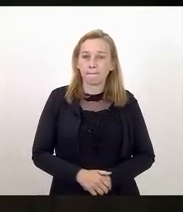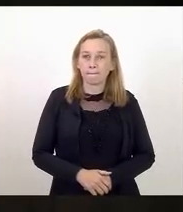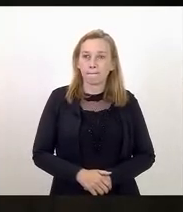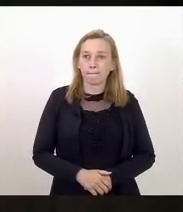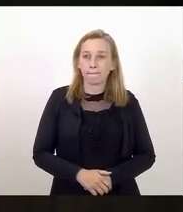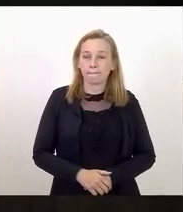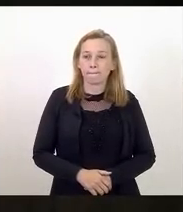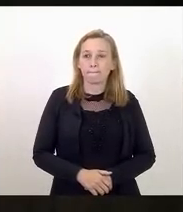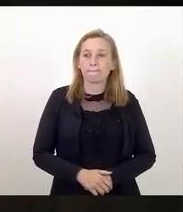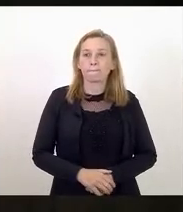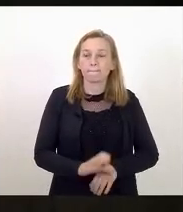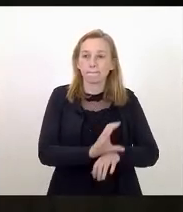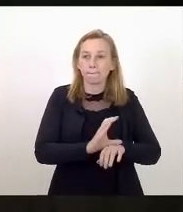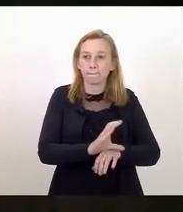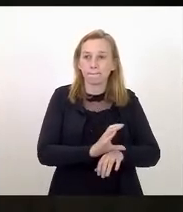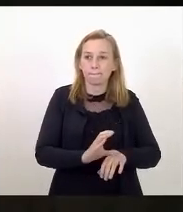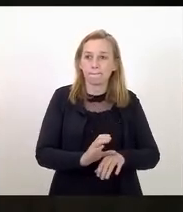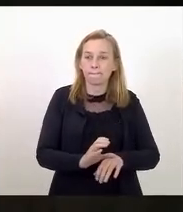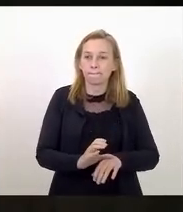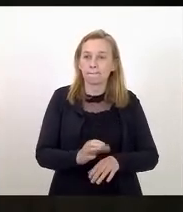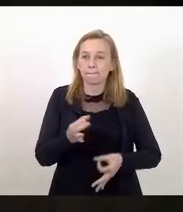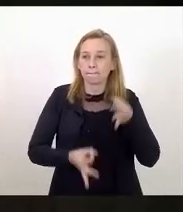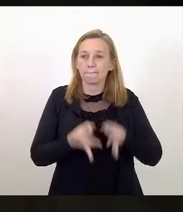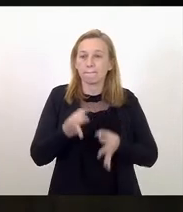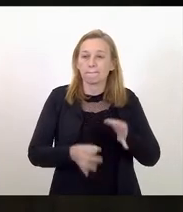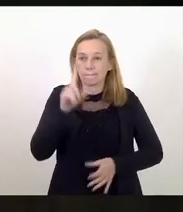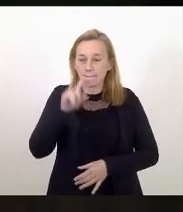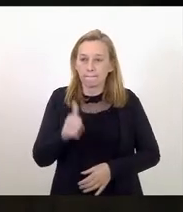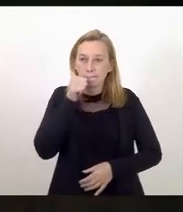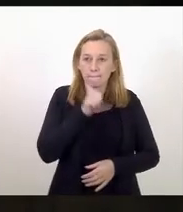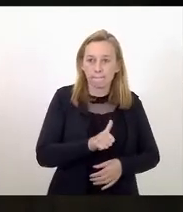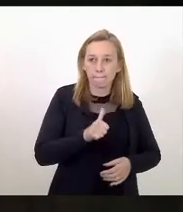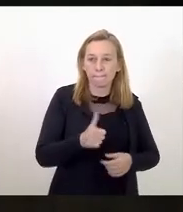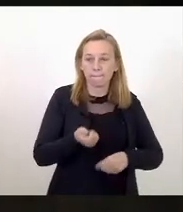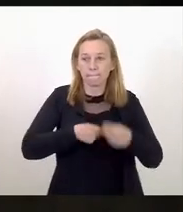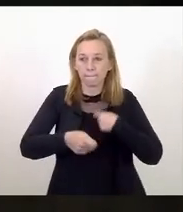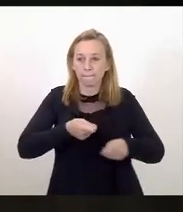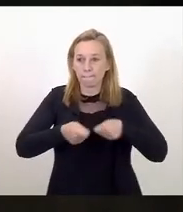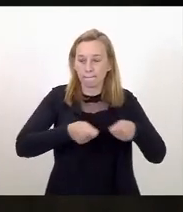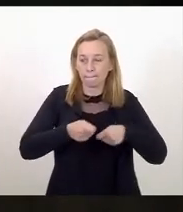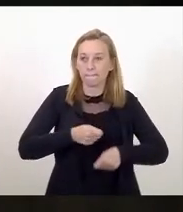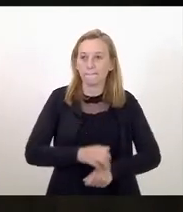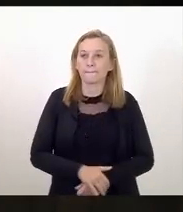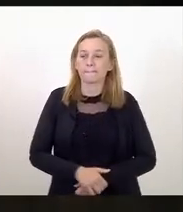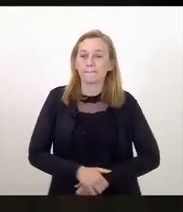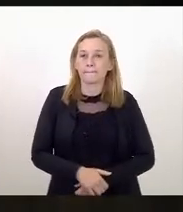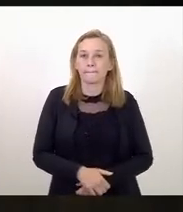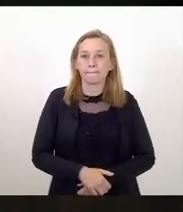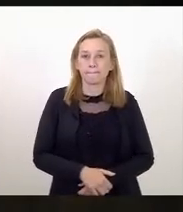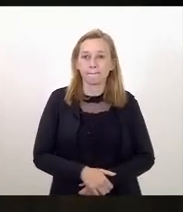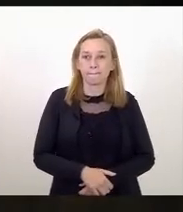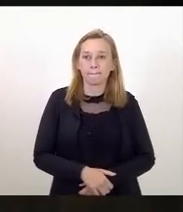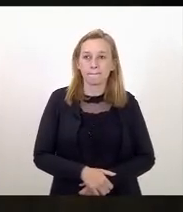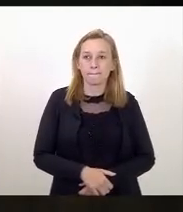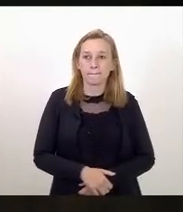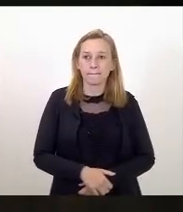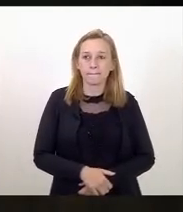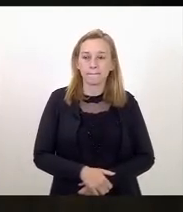das comissões de constituição e justiça, efeito de direito da mulher, de saúde, de educação, de orçamento, de fiscalização financeira e controle. Para emitir parecer